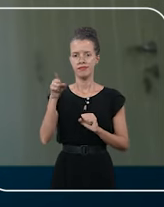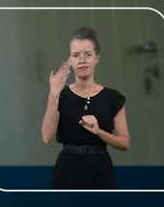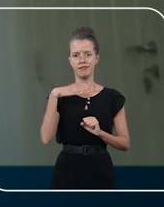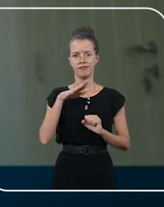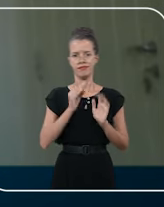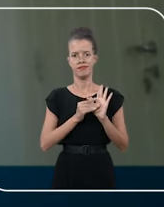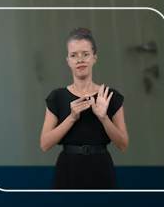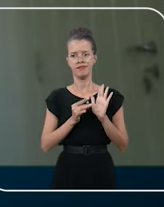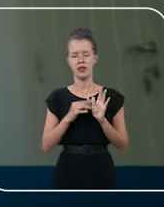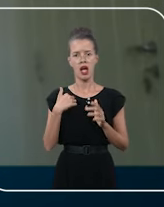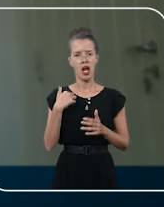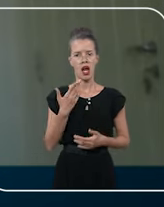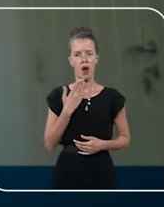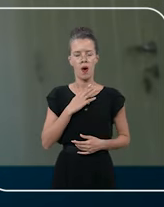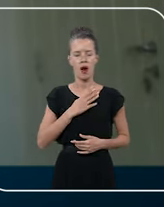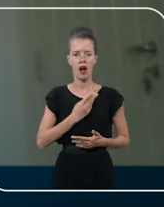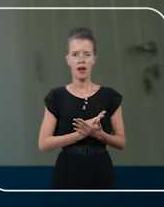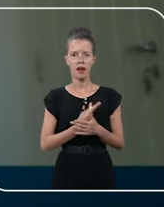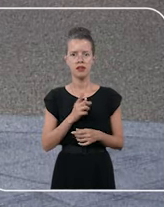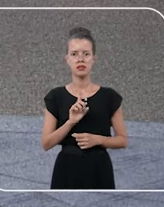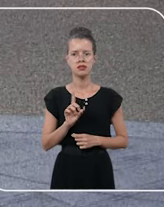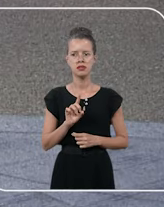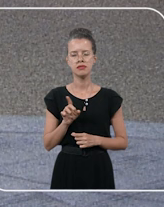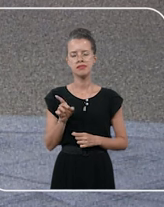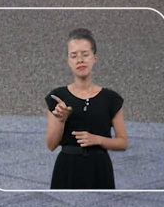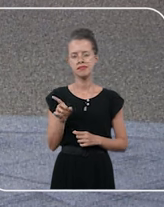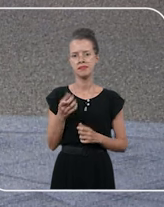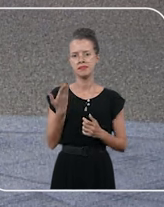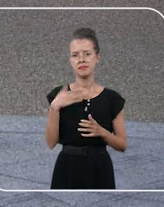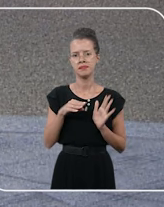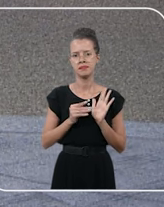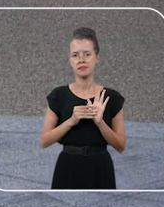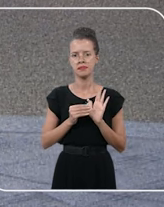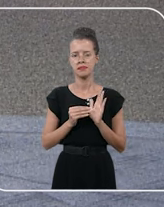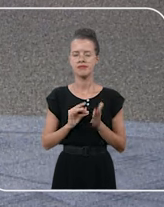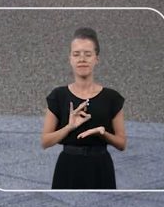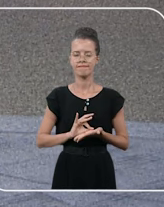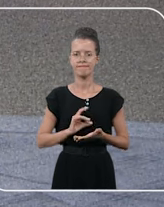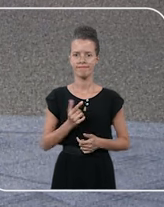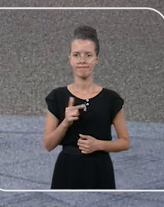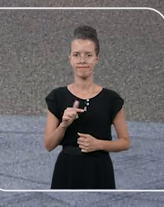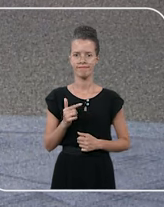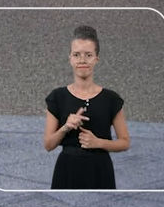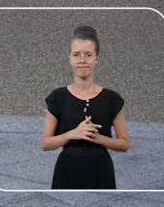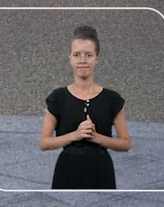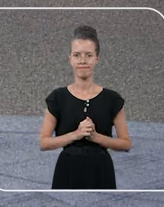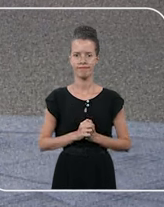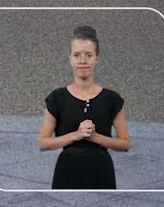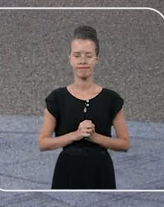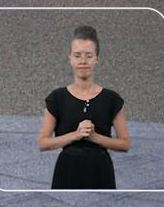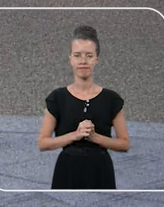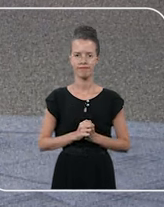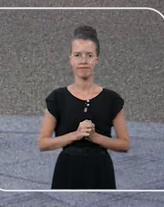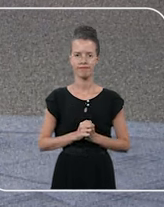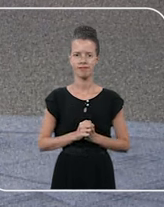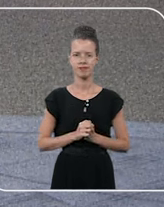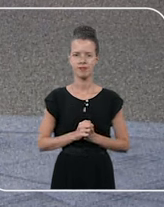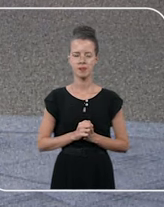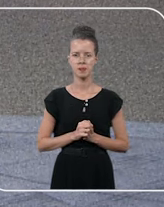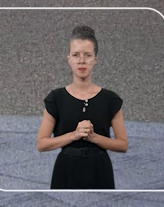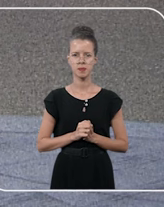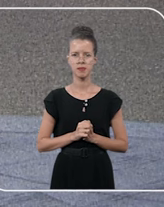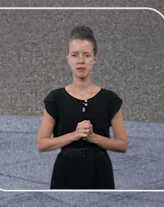forma como tá sendo alegado. Aproveitando, professora, que você falou aí sobre o prontuário